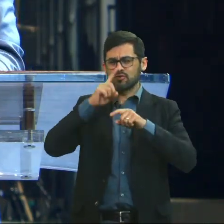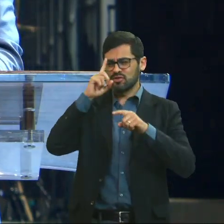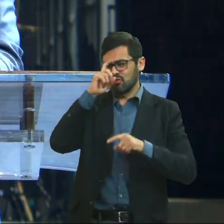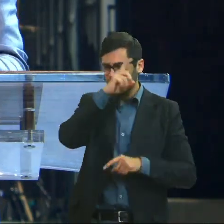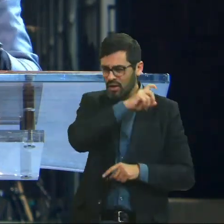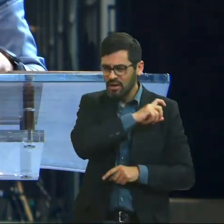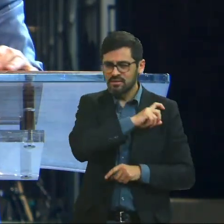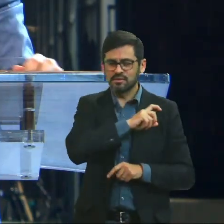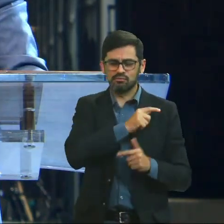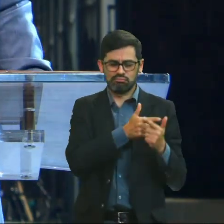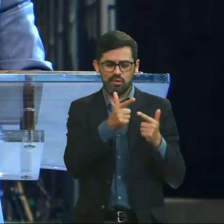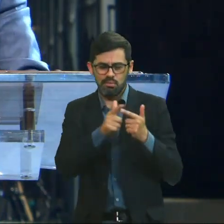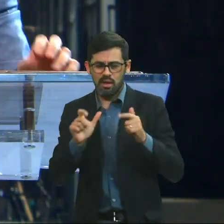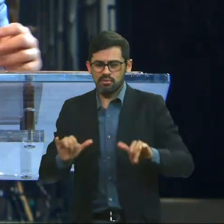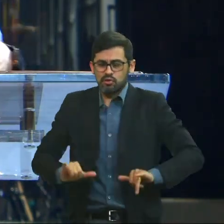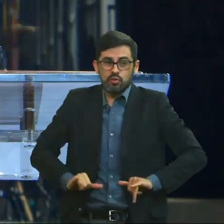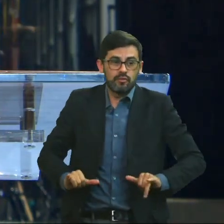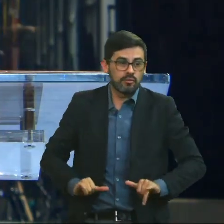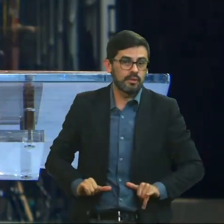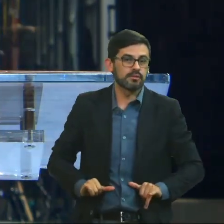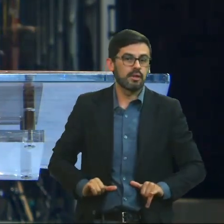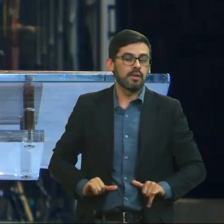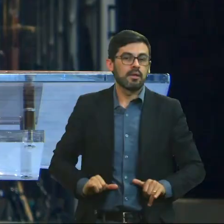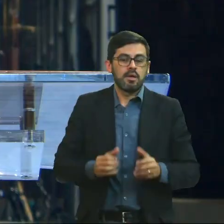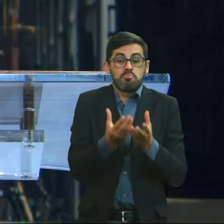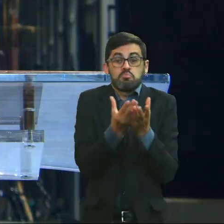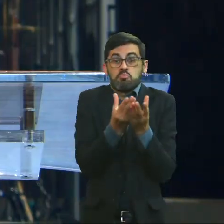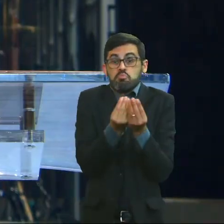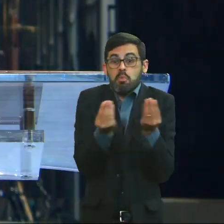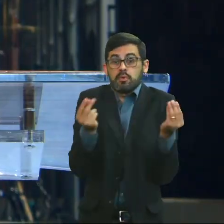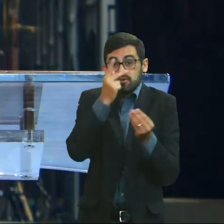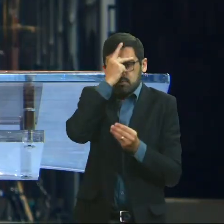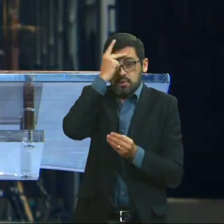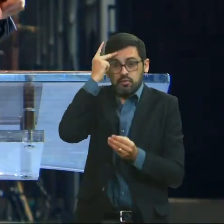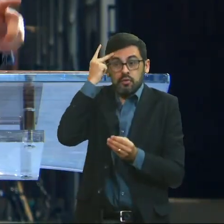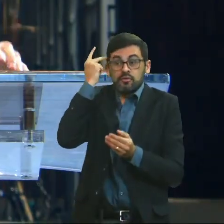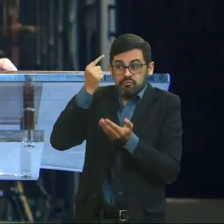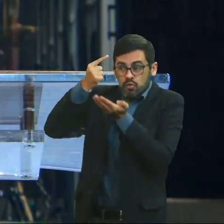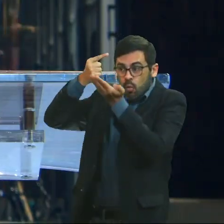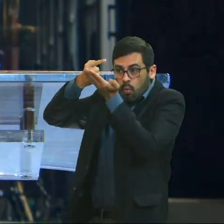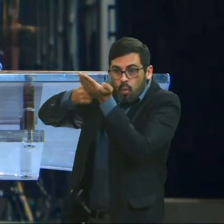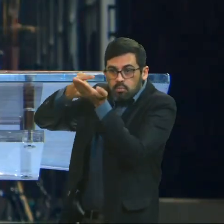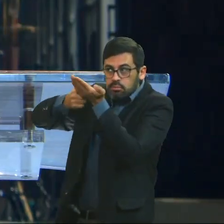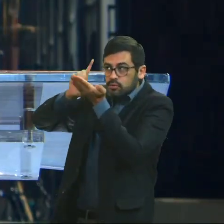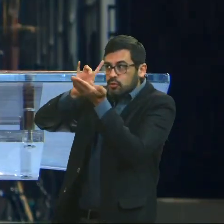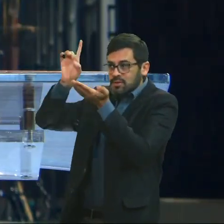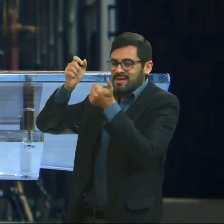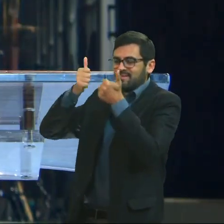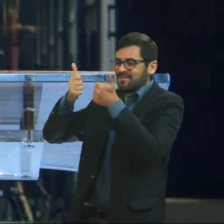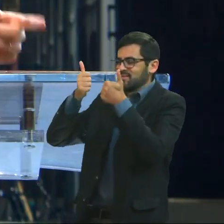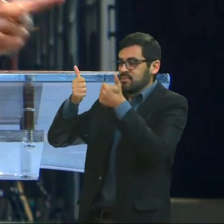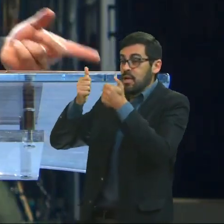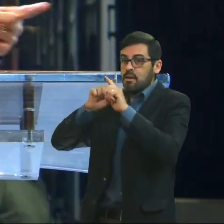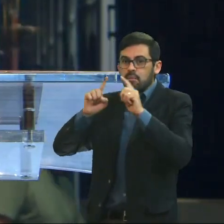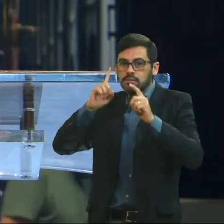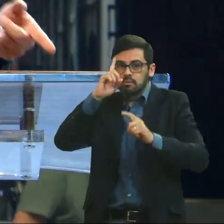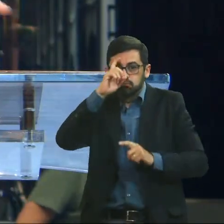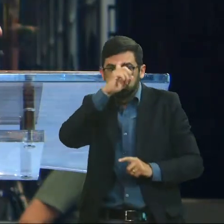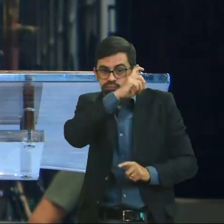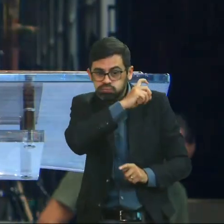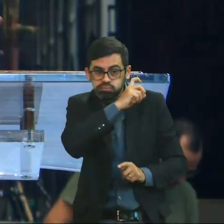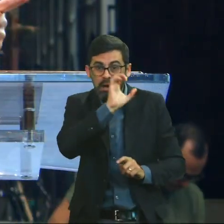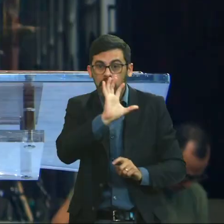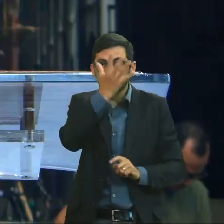vida. Muitos abandonam os compromissos quando as dificuldades